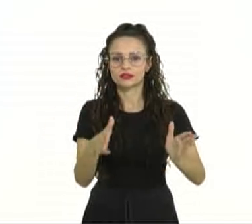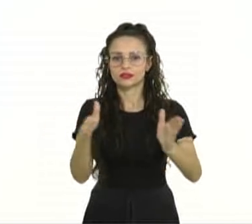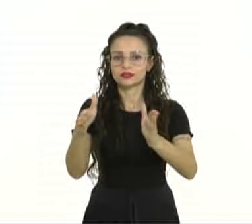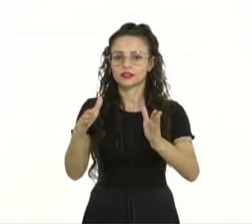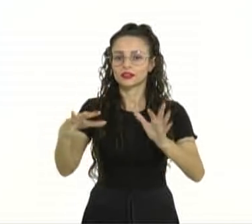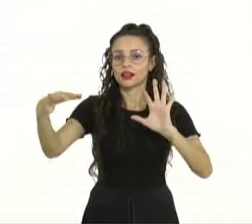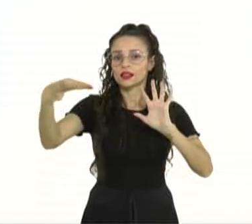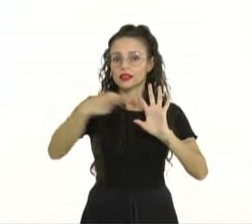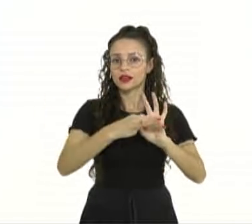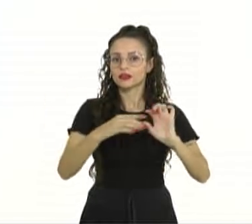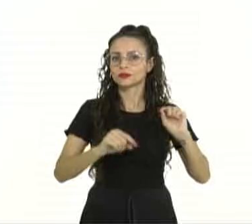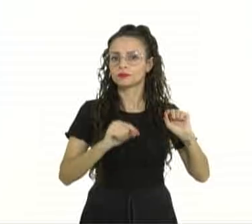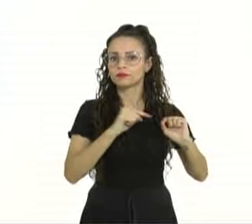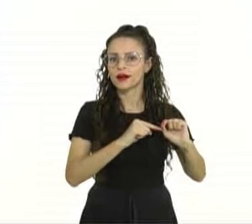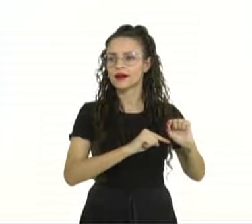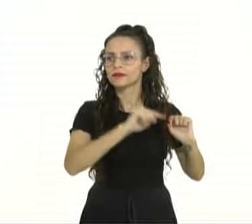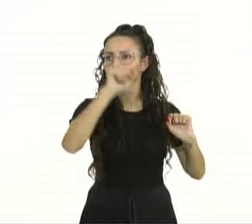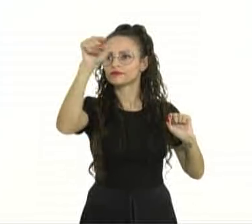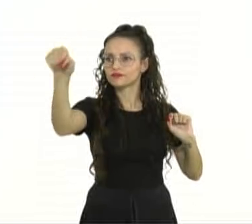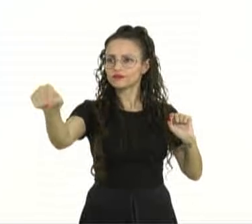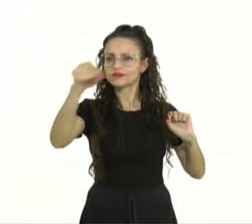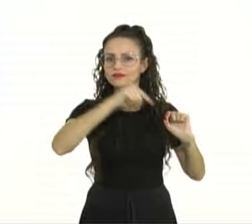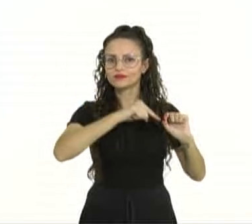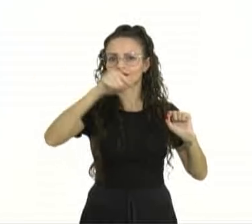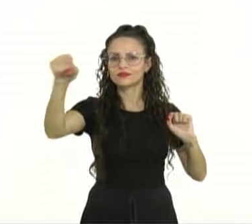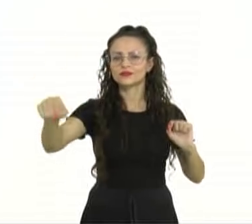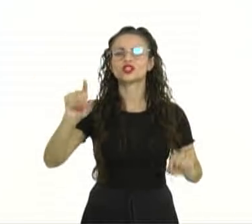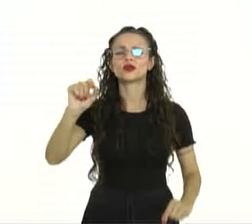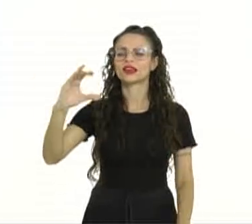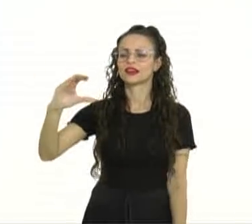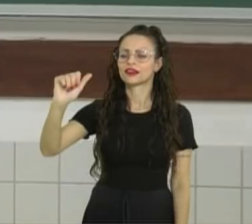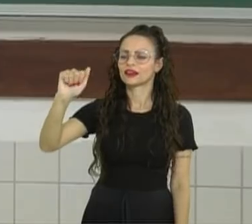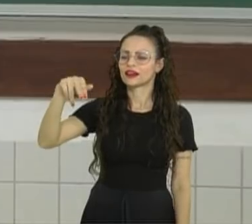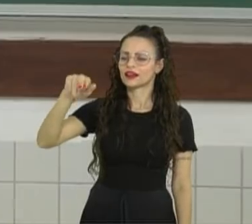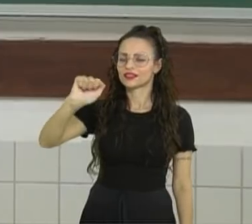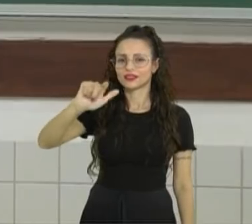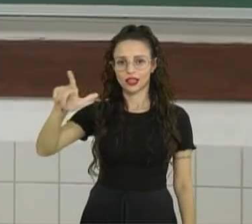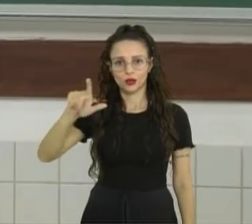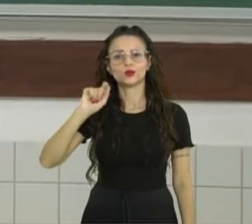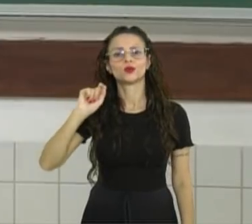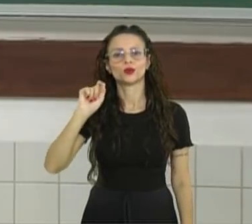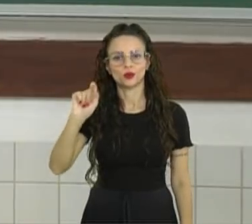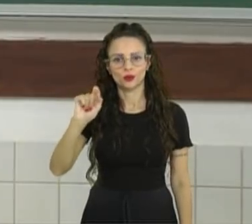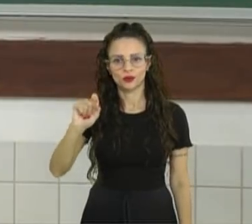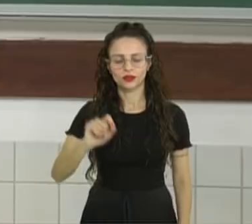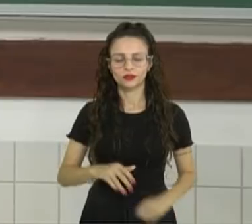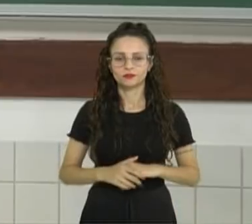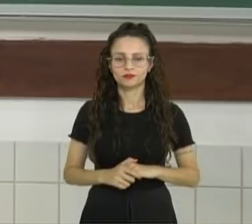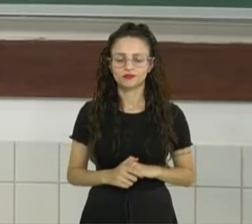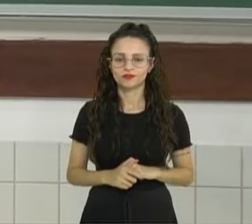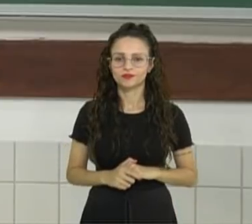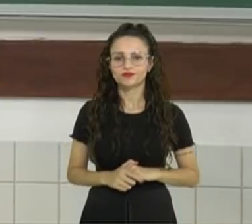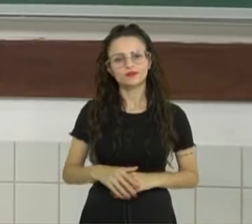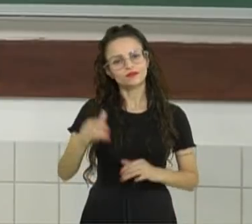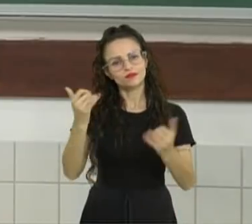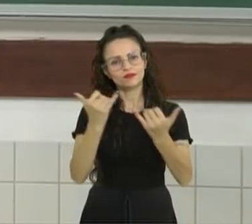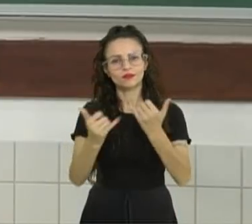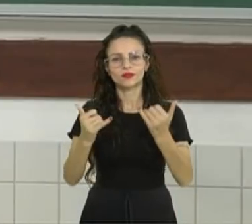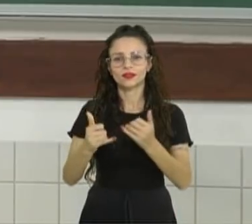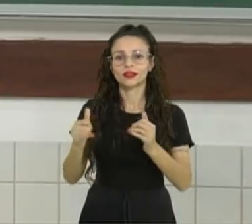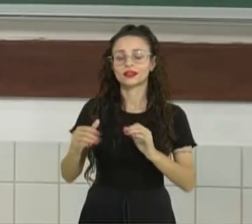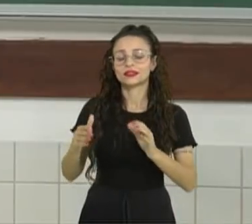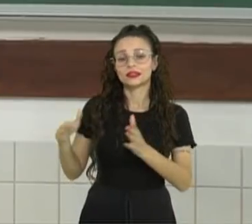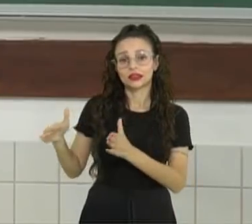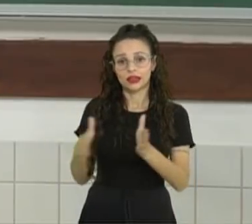ligando extremos com canais. Professor, o que é um canal? Canal é uma espécie de um rio